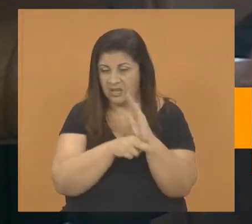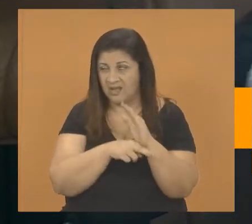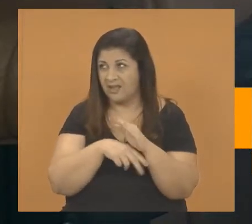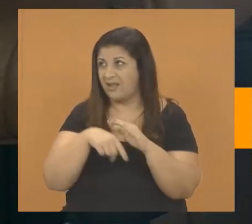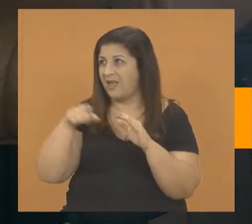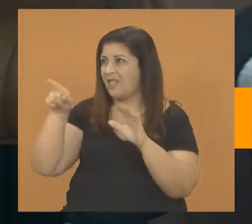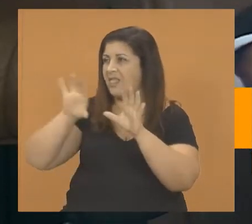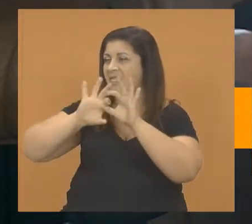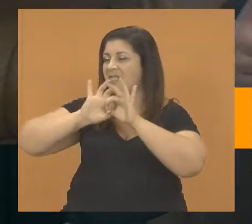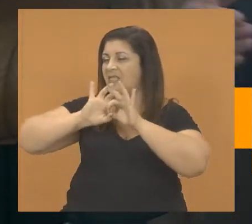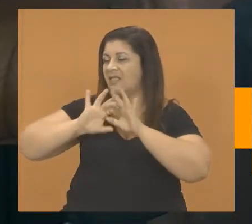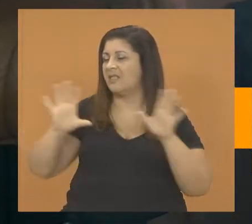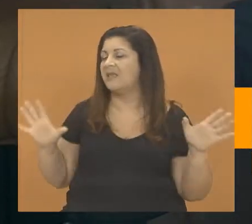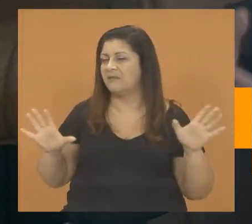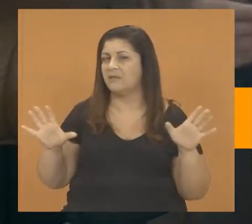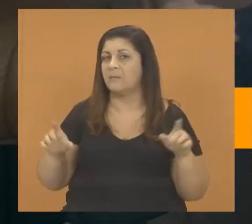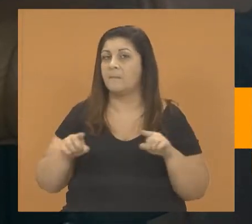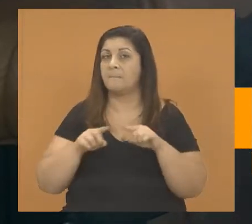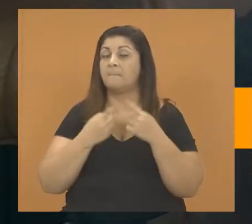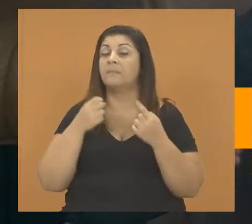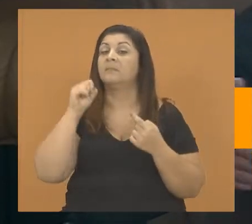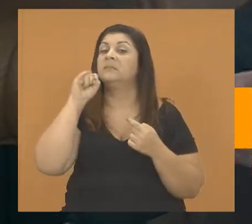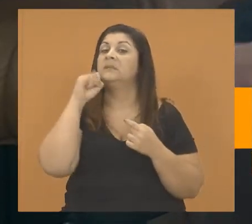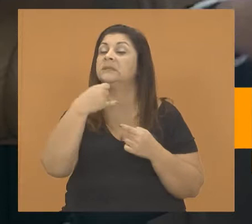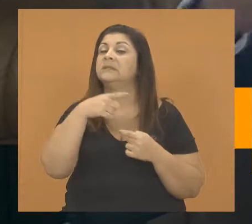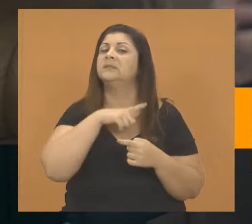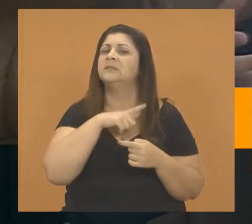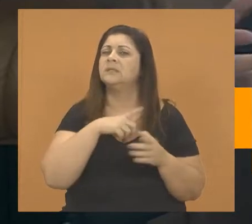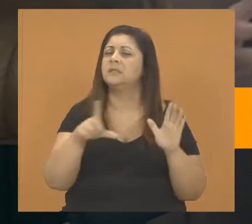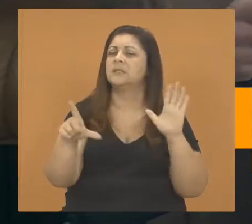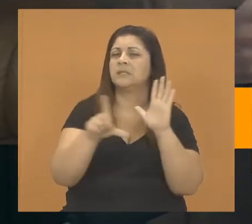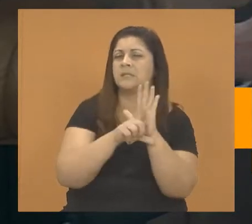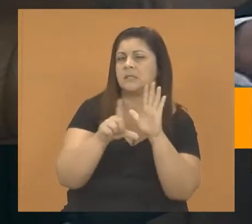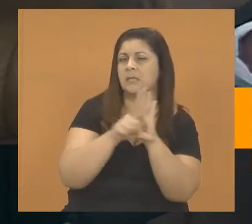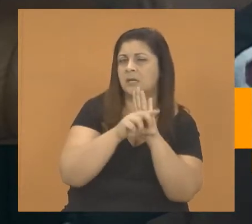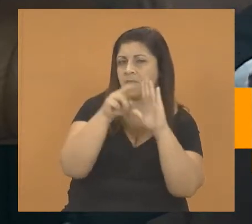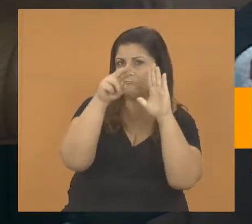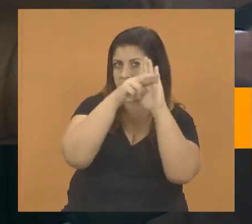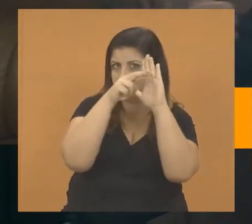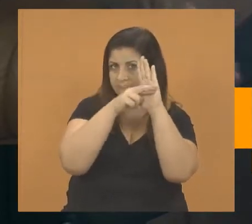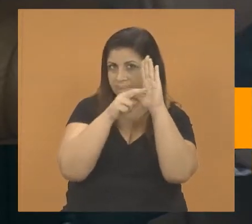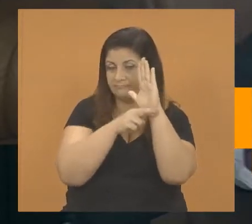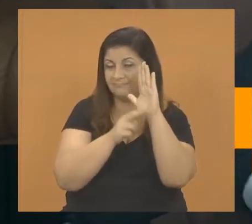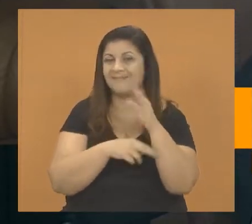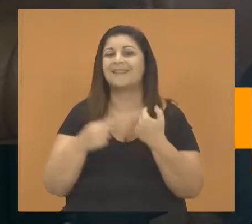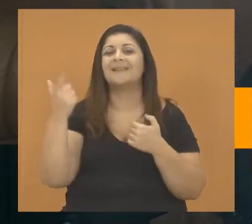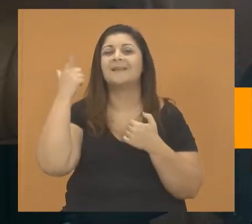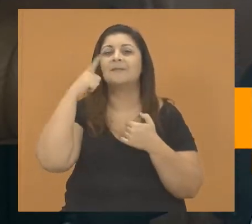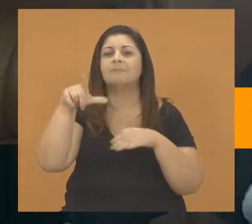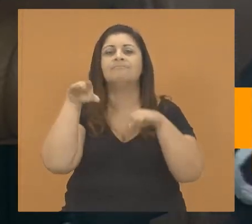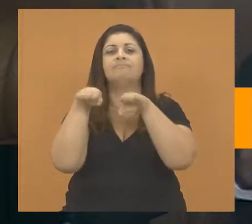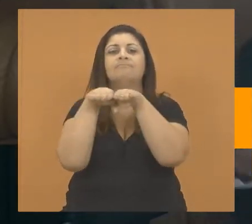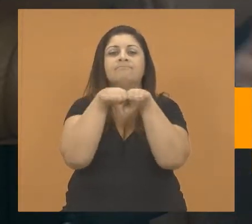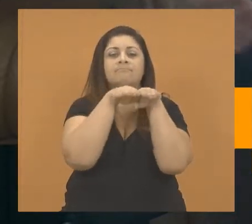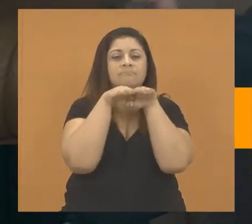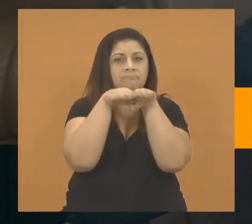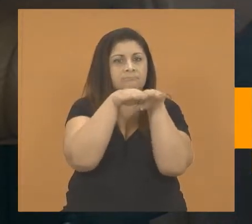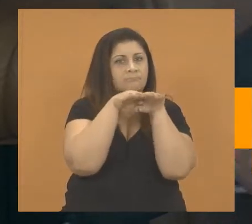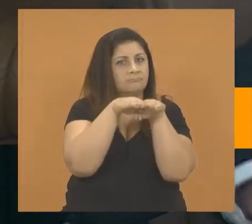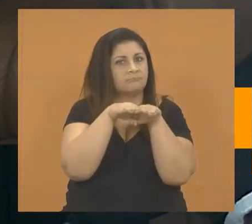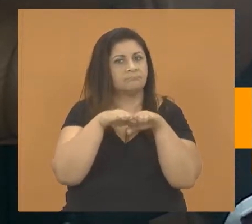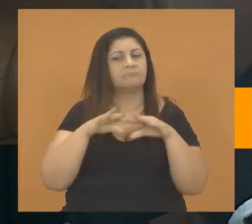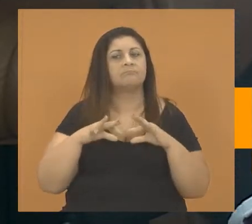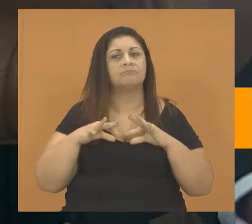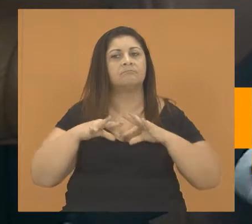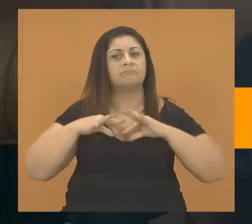nomear agora quando você tem um estatuto que estabelece os critérios objetivos aí você consegue estabelecer a igualdade por isso é